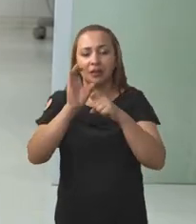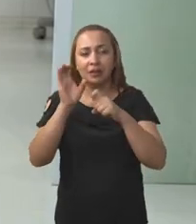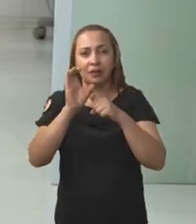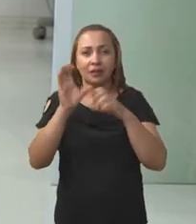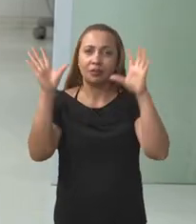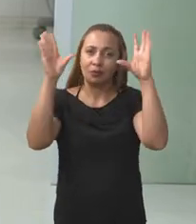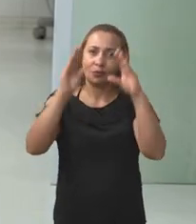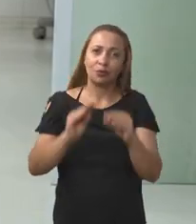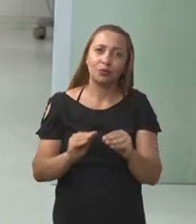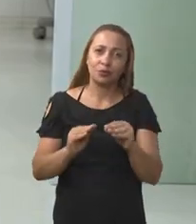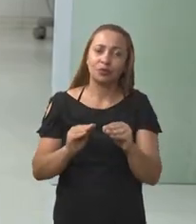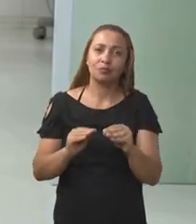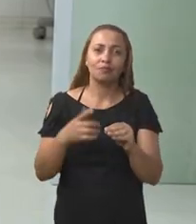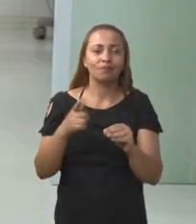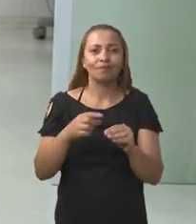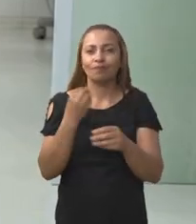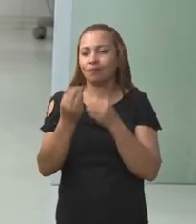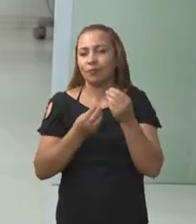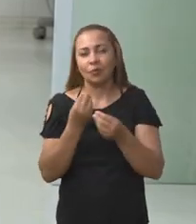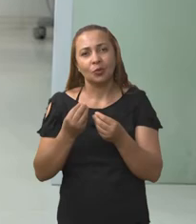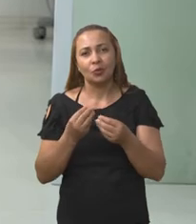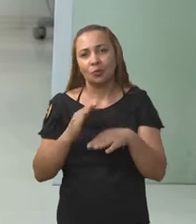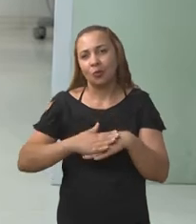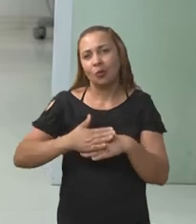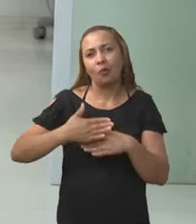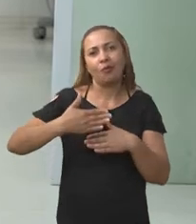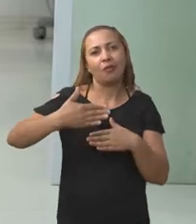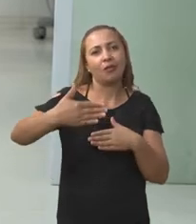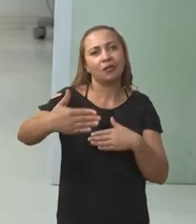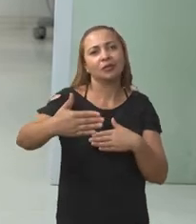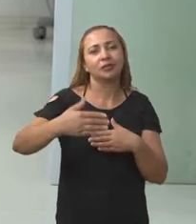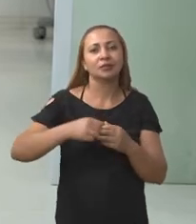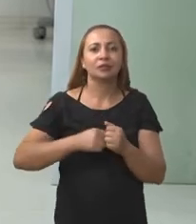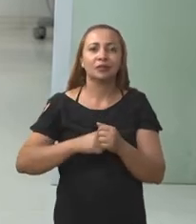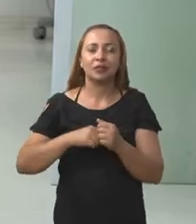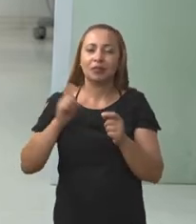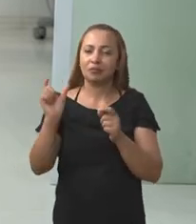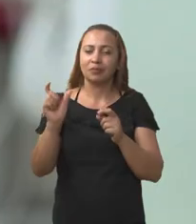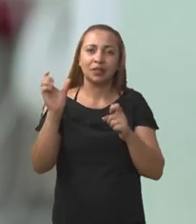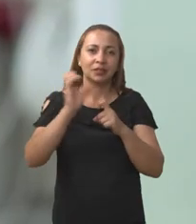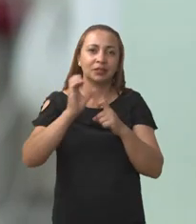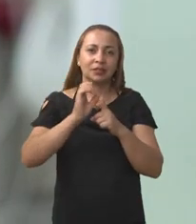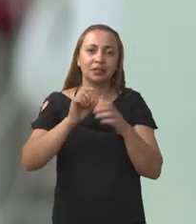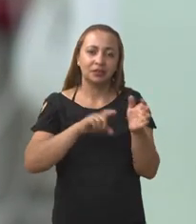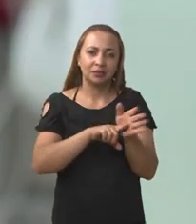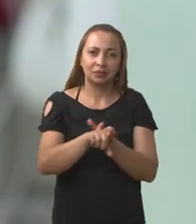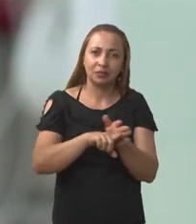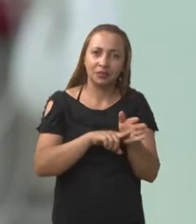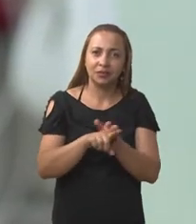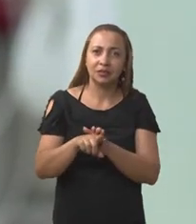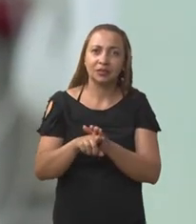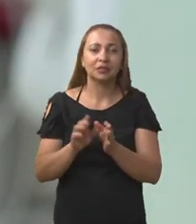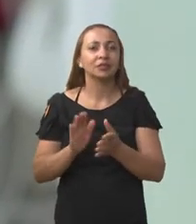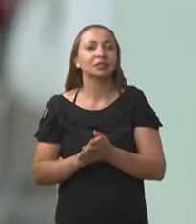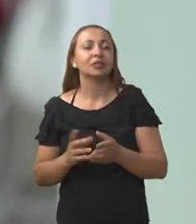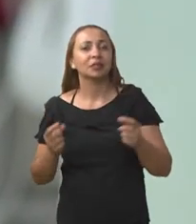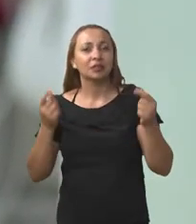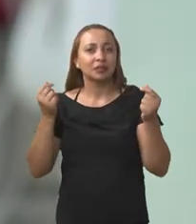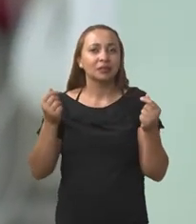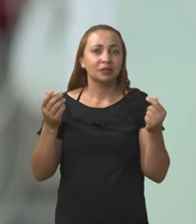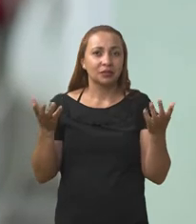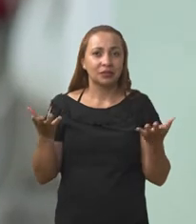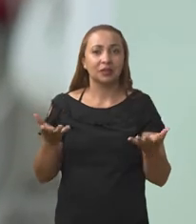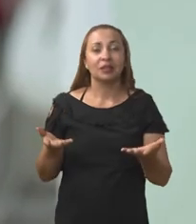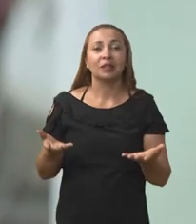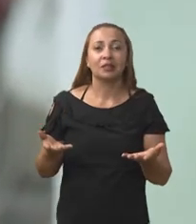fecharam e não serve como executar a partir clínica da pesquisa o meu trabalho de conclusão de curso